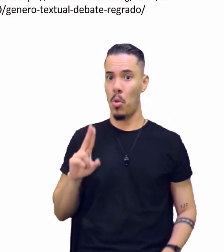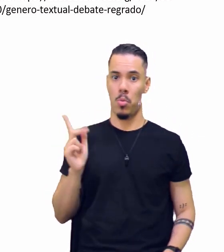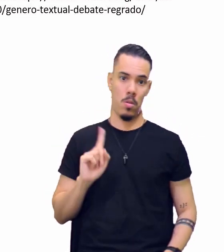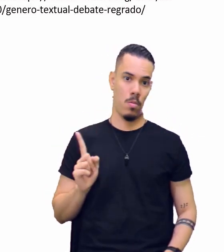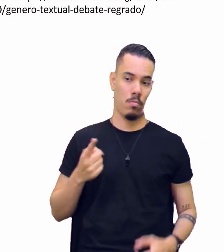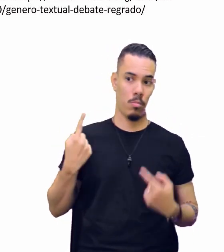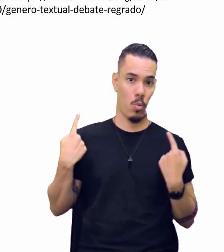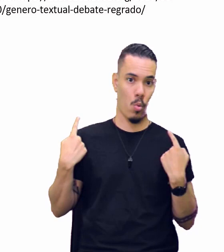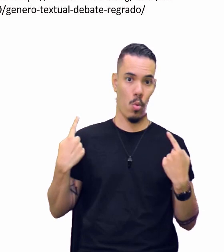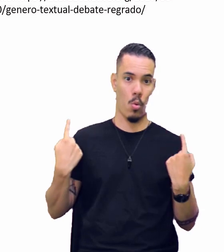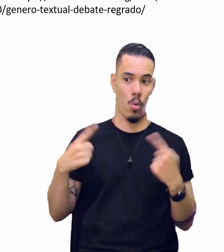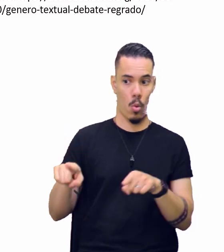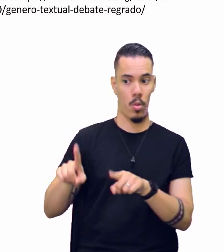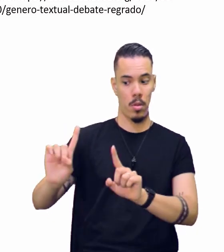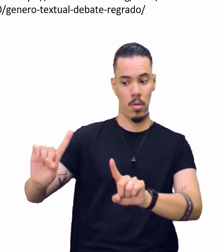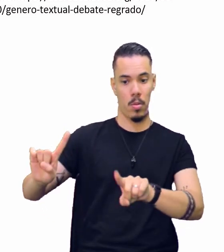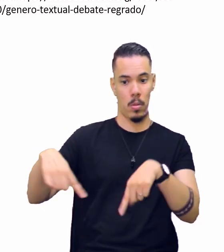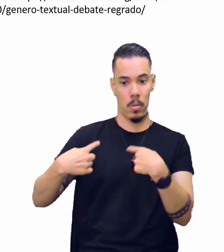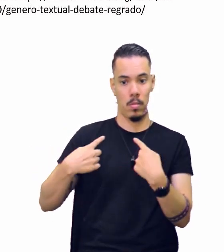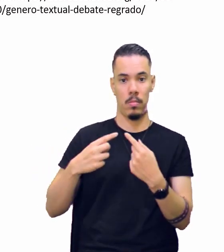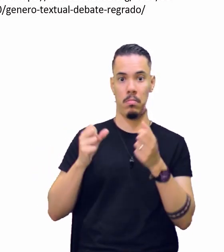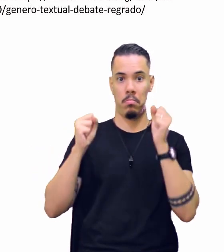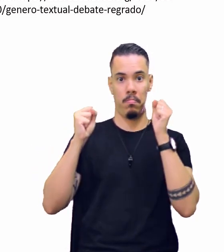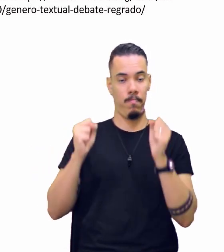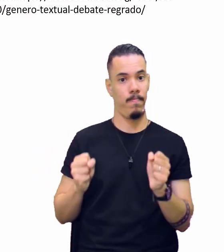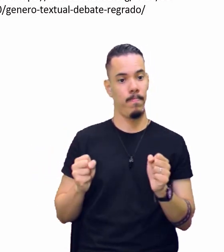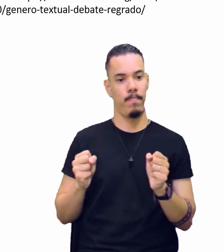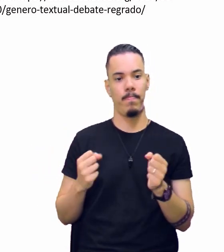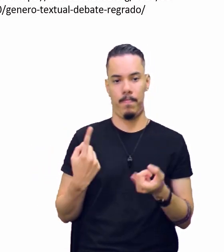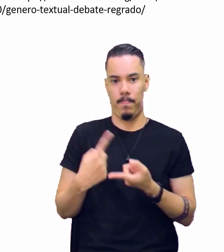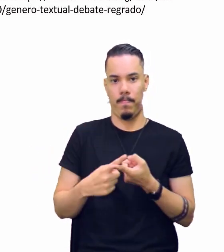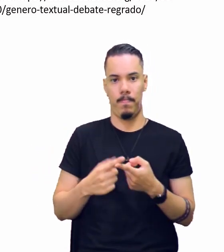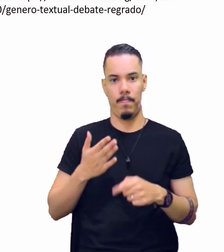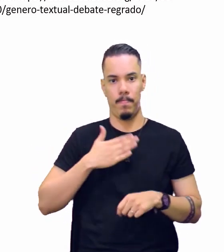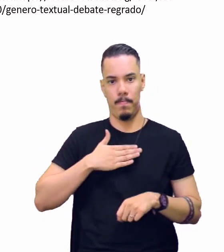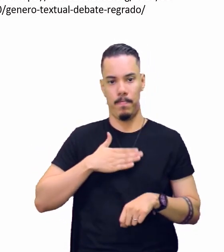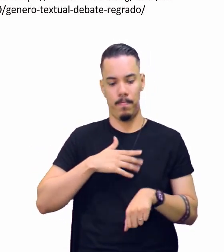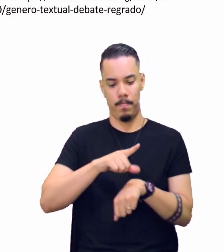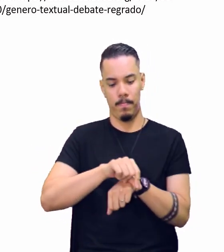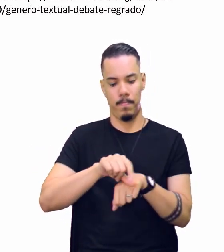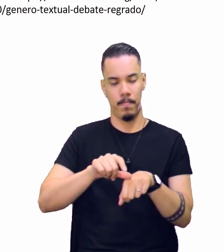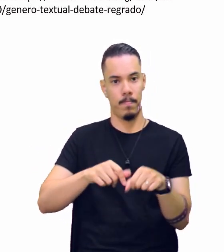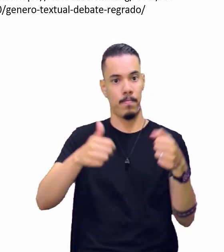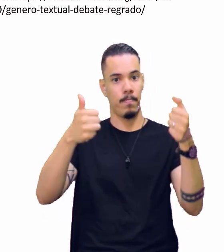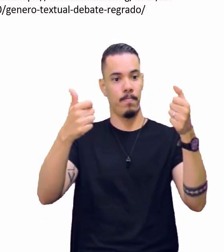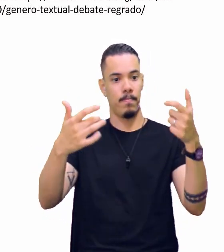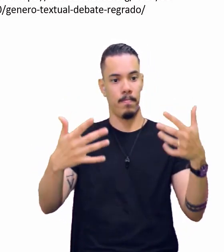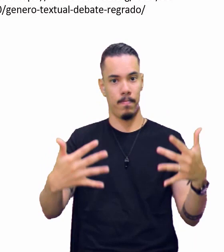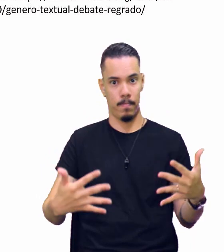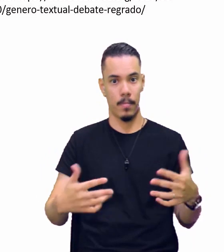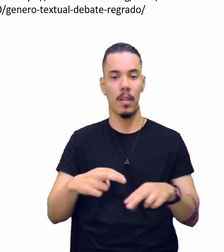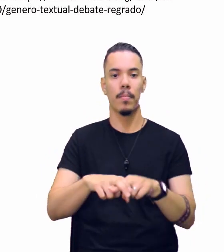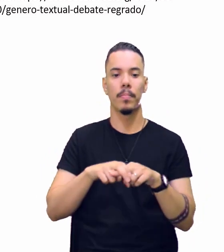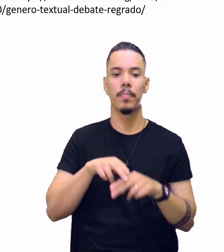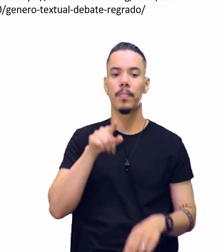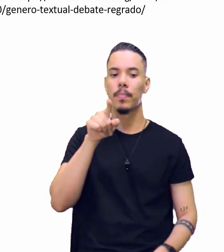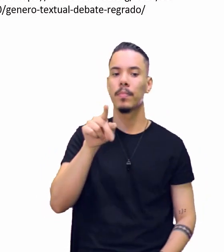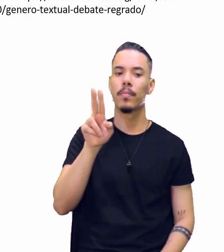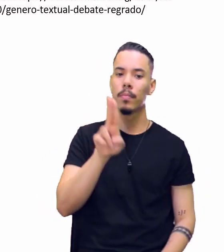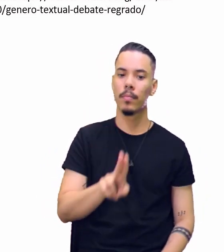não o que você está argumentando. Então, aí você vai fazer o uso